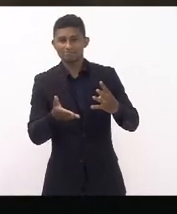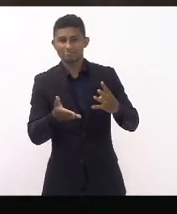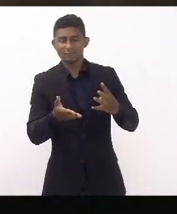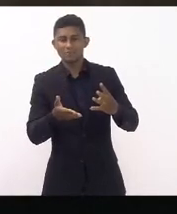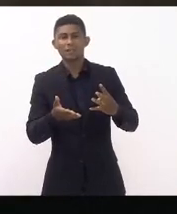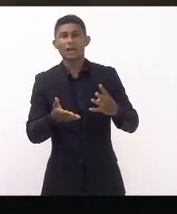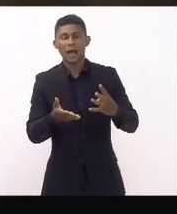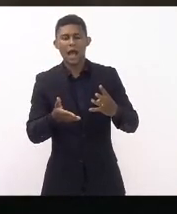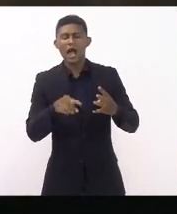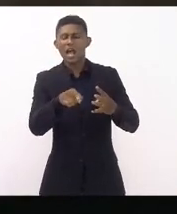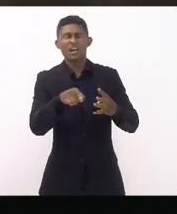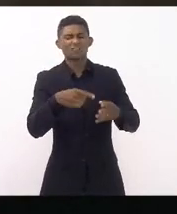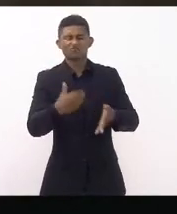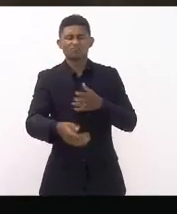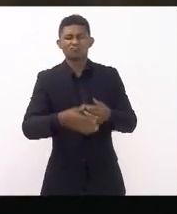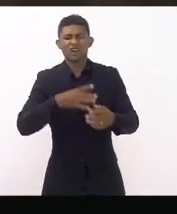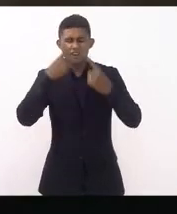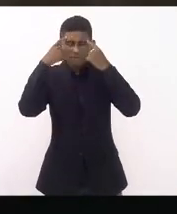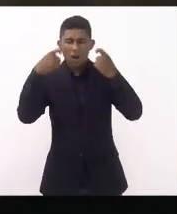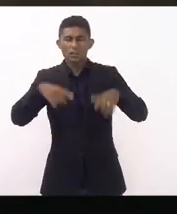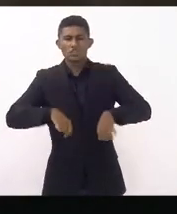pode. Então,